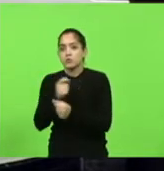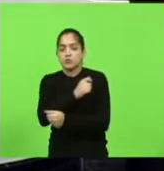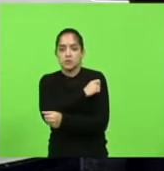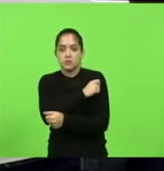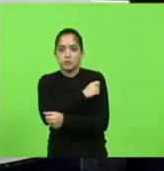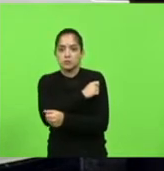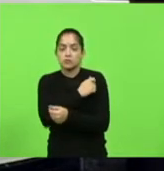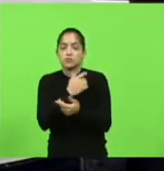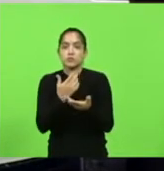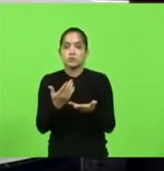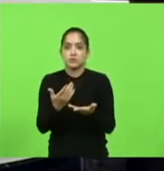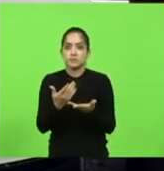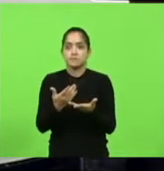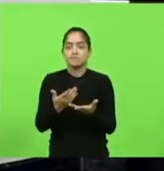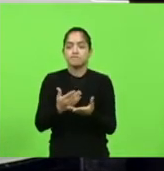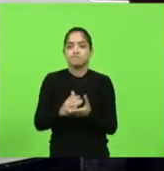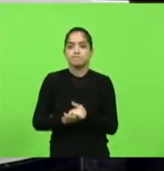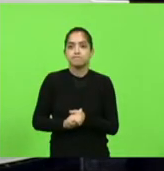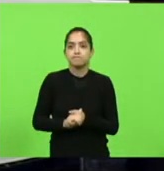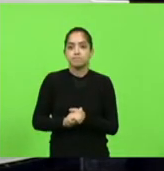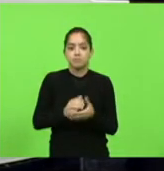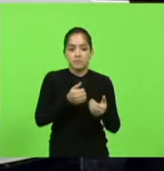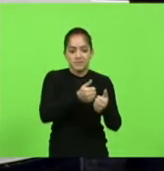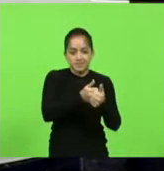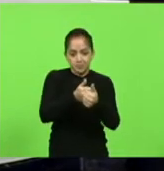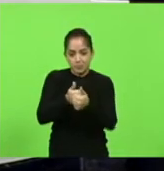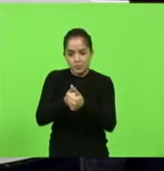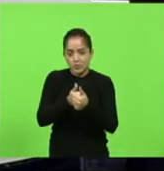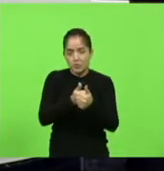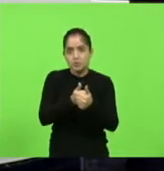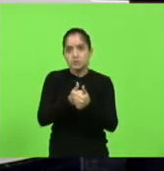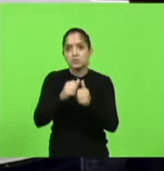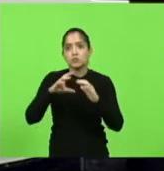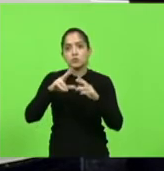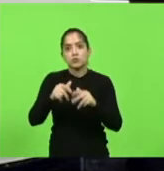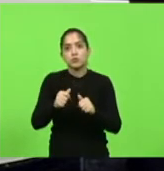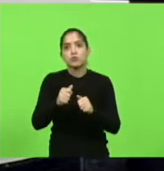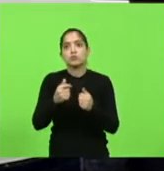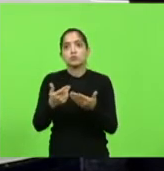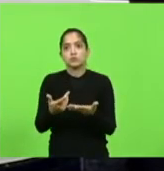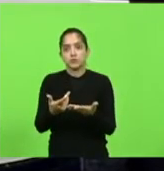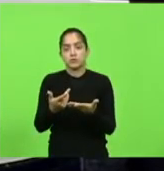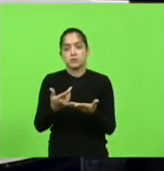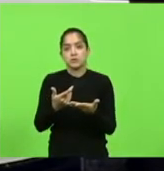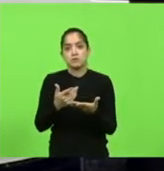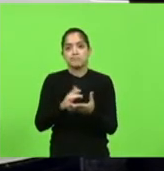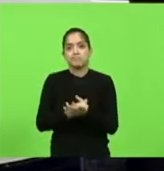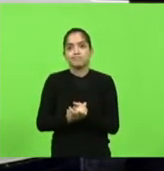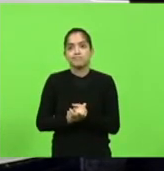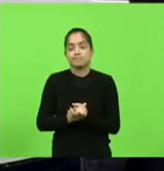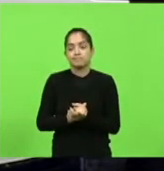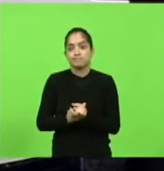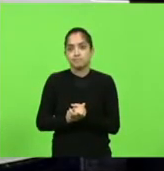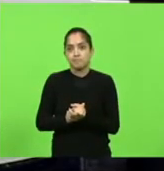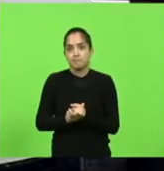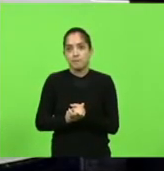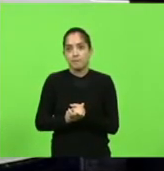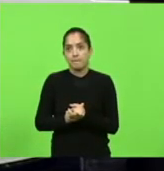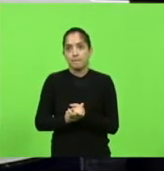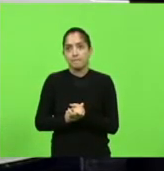alunos, e que todos, alunos e professores, ficam suscetíveis